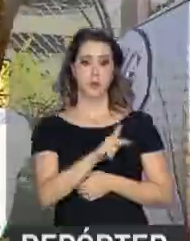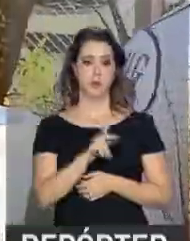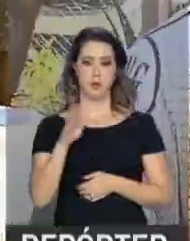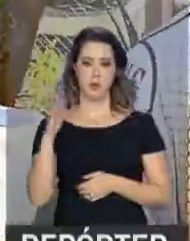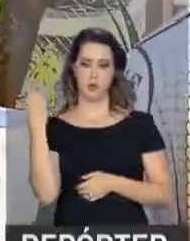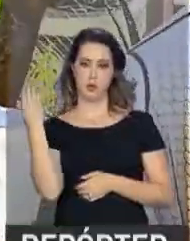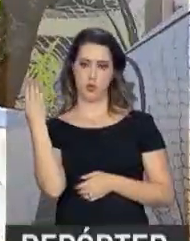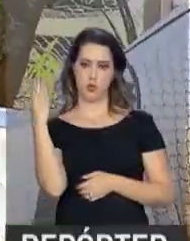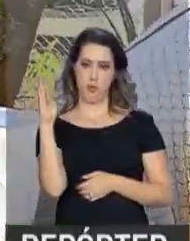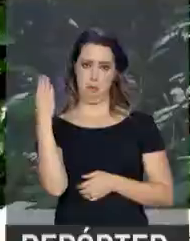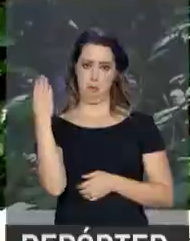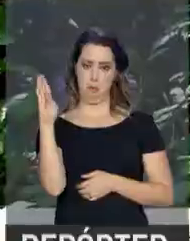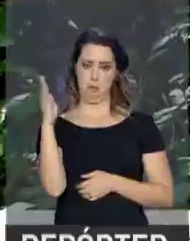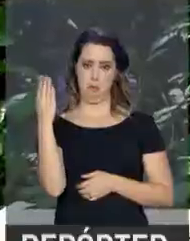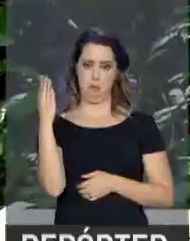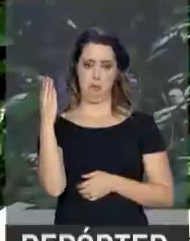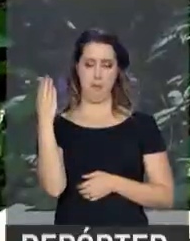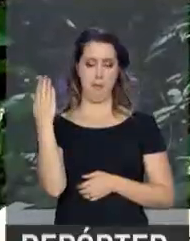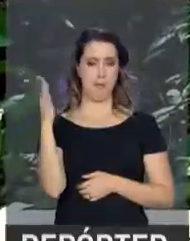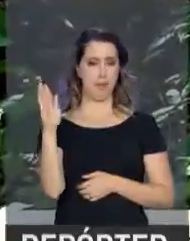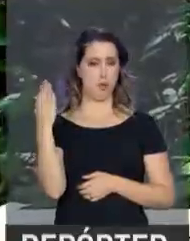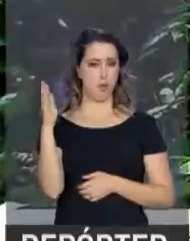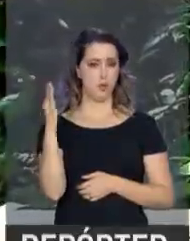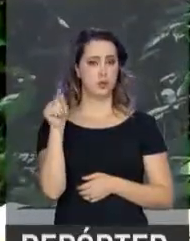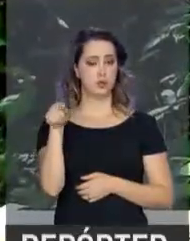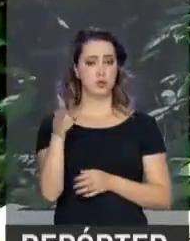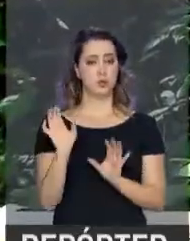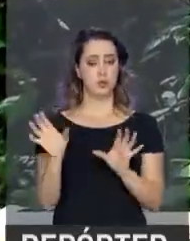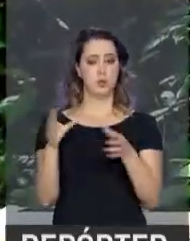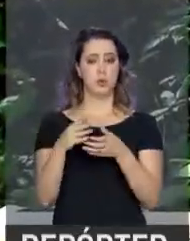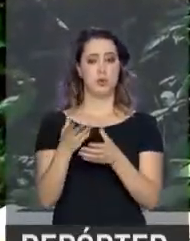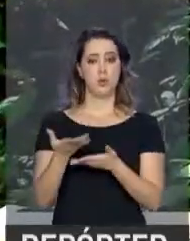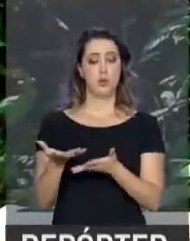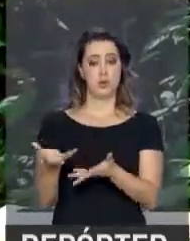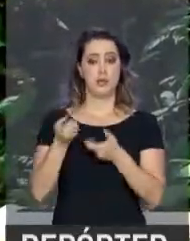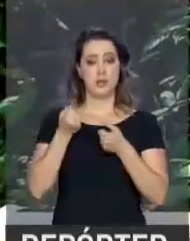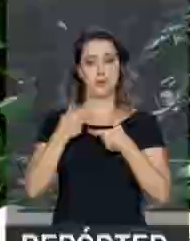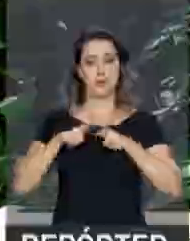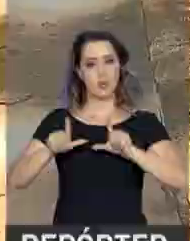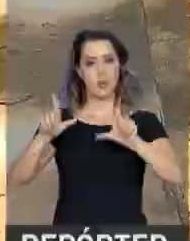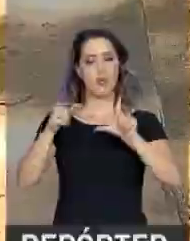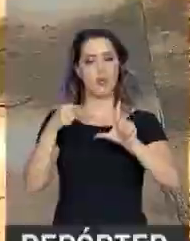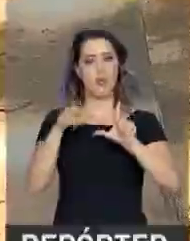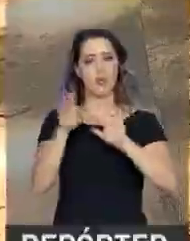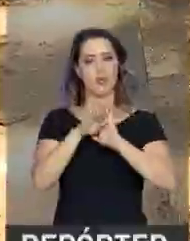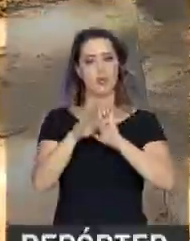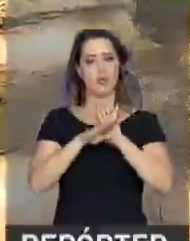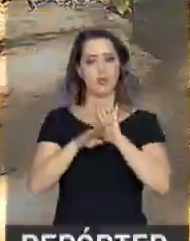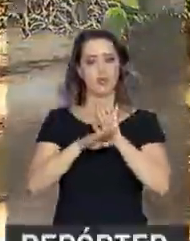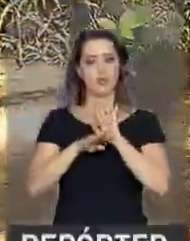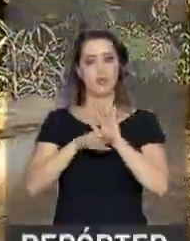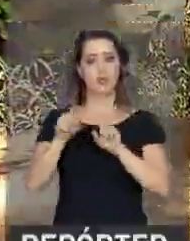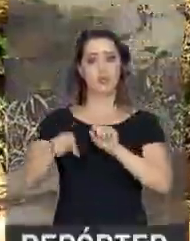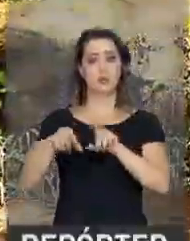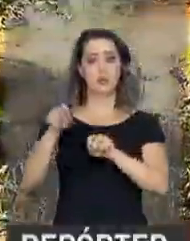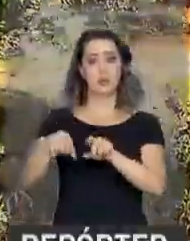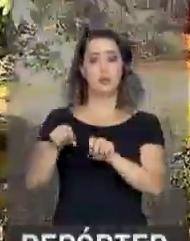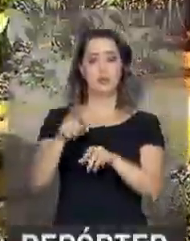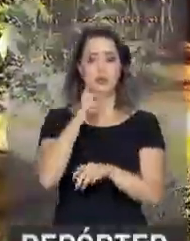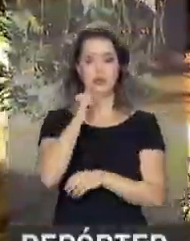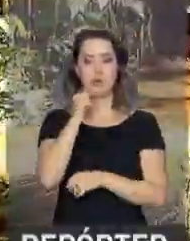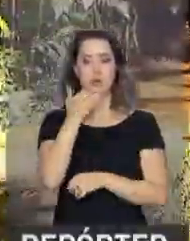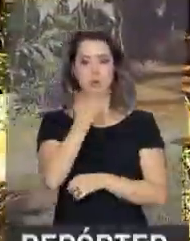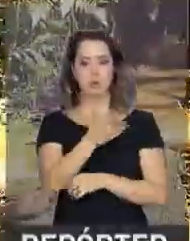escola pública de brasília e sua turma ganhar o prêmio no ano passado com o projecto agro urbano plantando